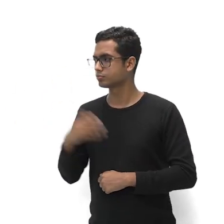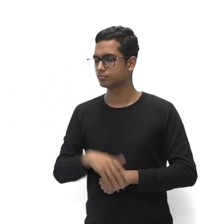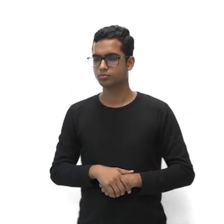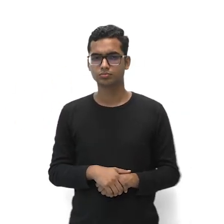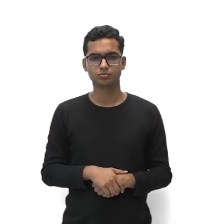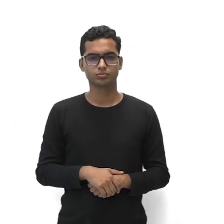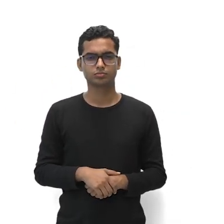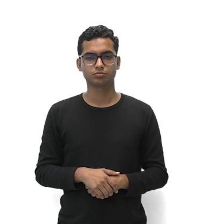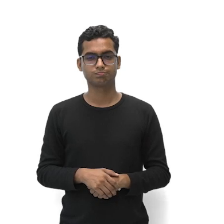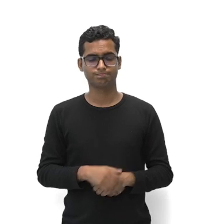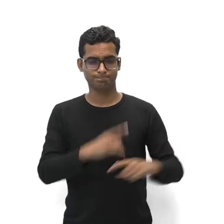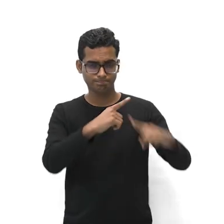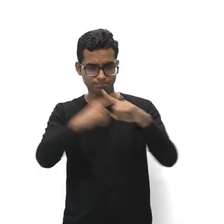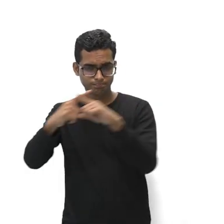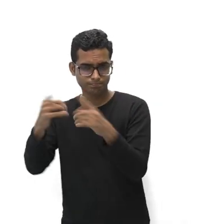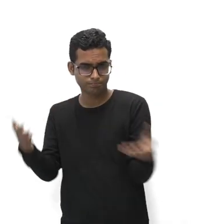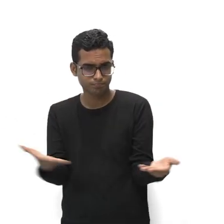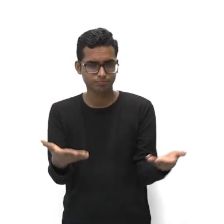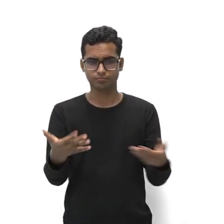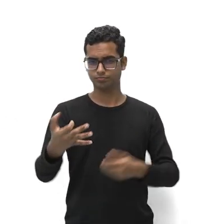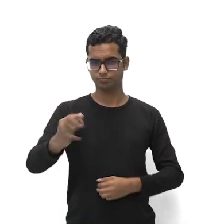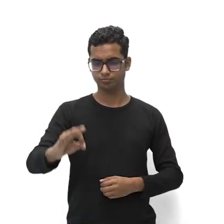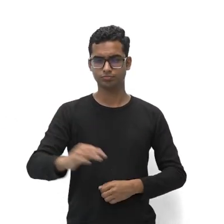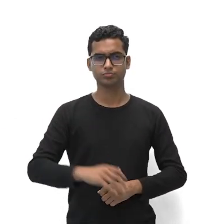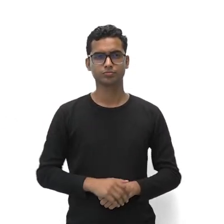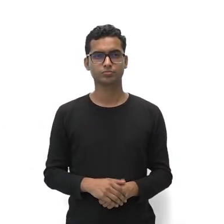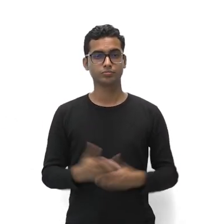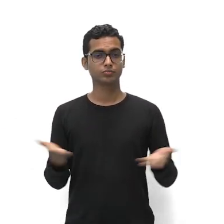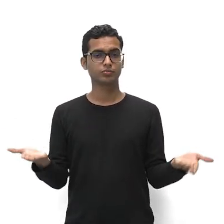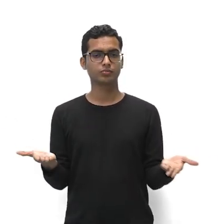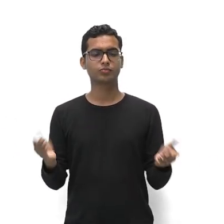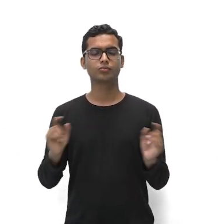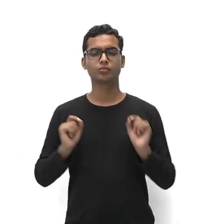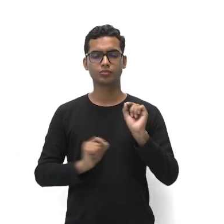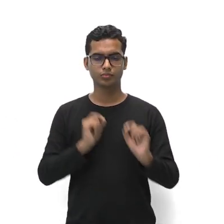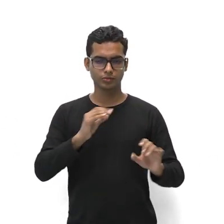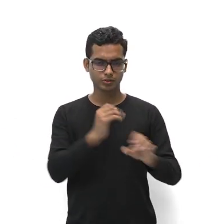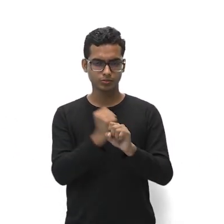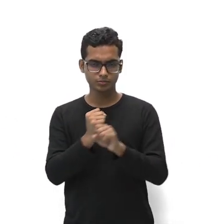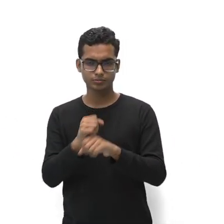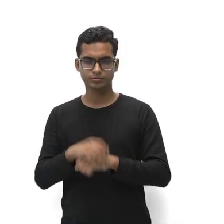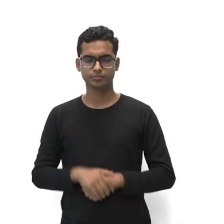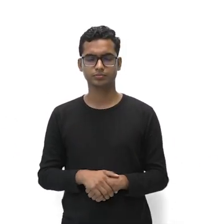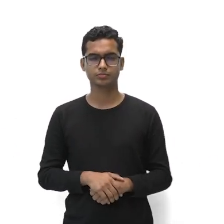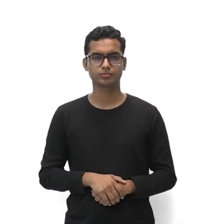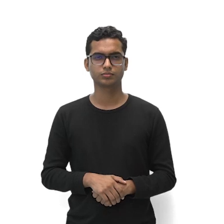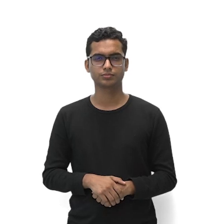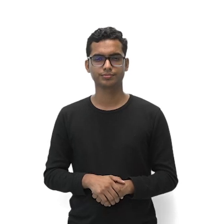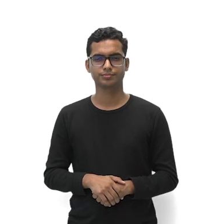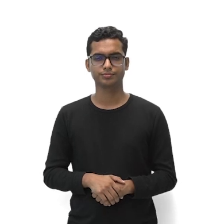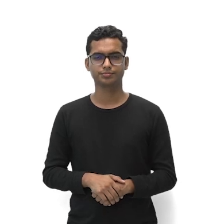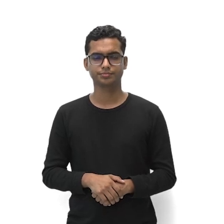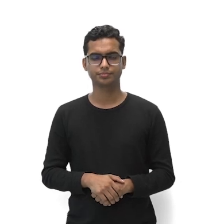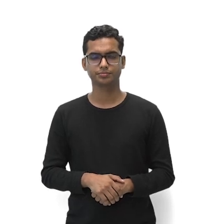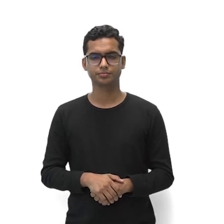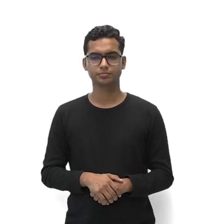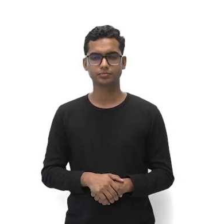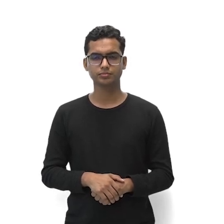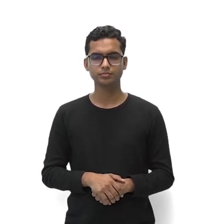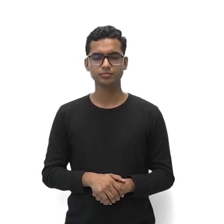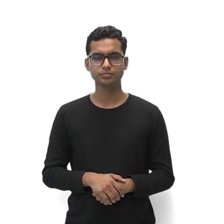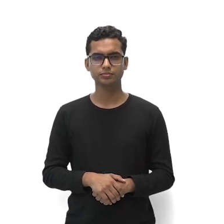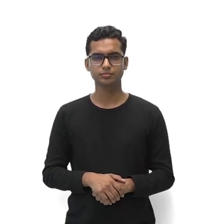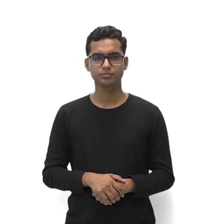Aí nós íamos multiplicar isso daqui. A gente pega, multiplica aqui 0,4 vezes 0,4.